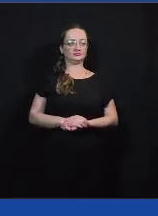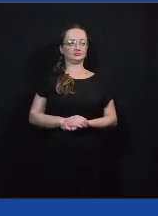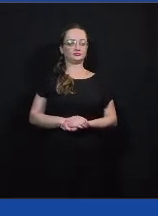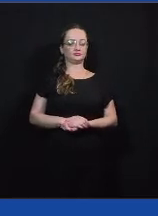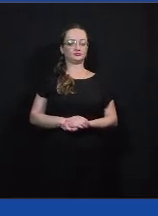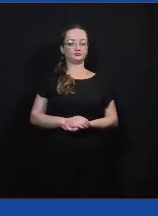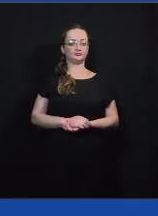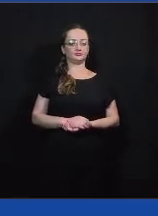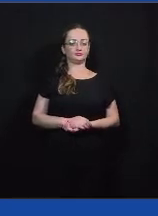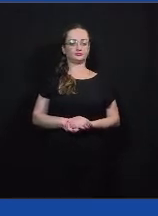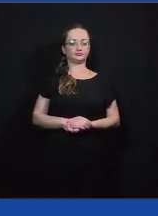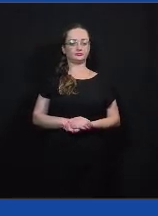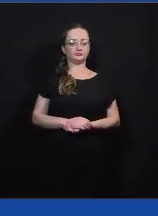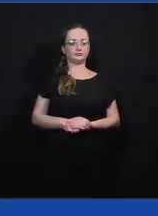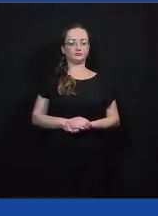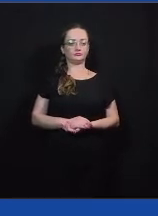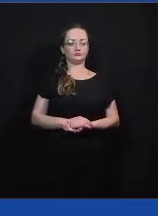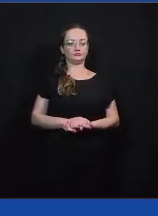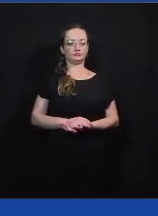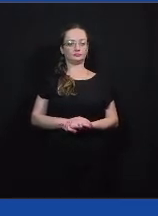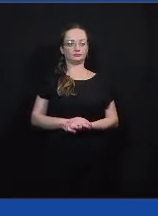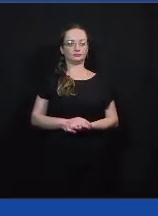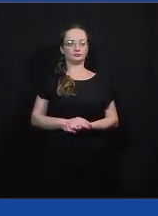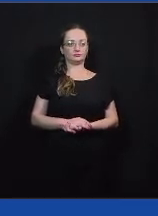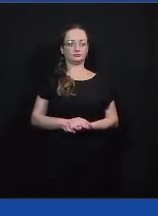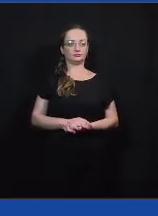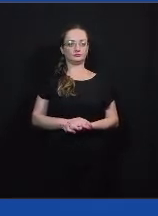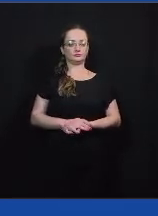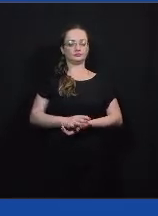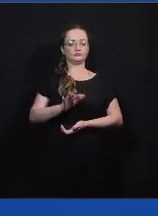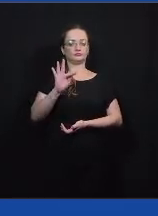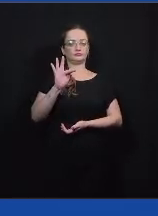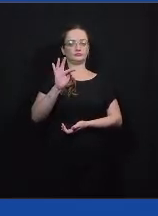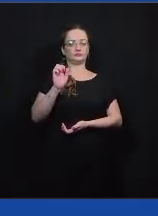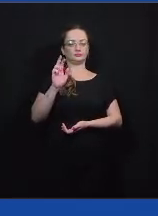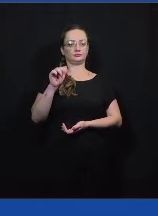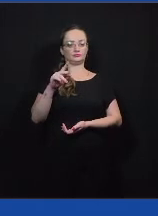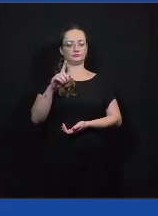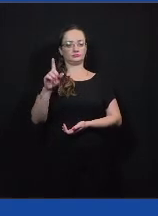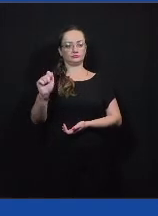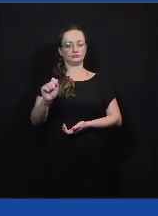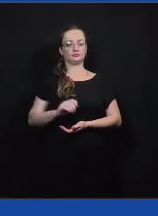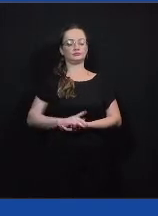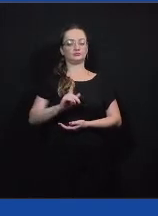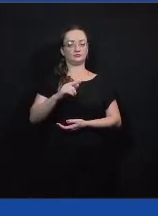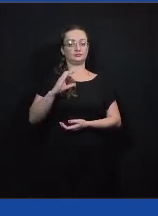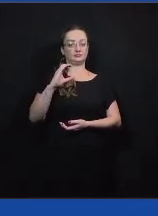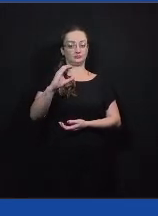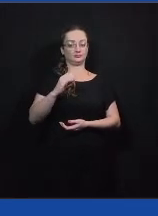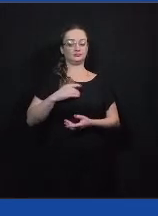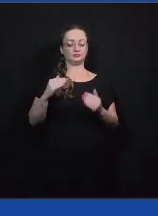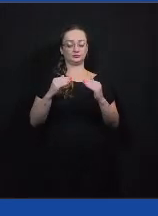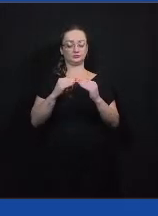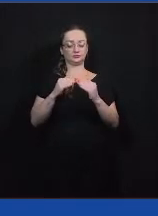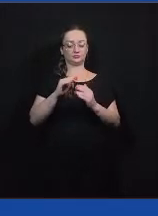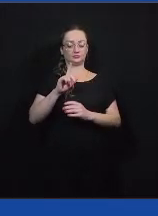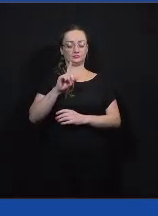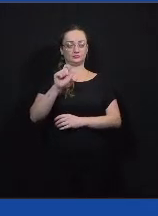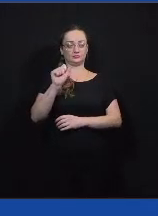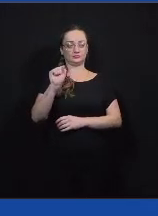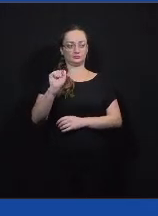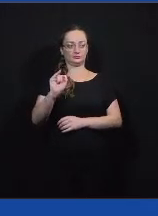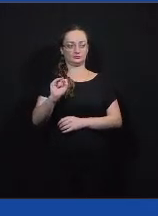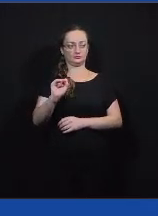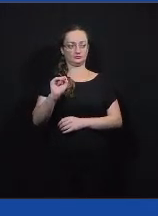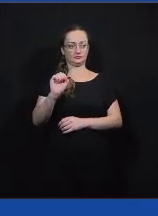E aí Oi Fernanda Quintas voltou aqui em ser também concordando com a Laís acho que é